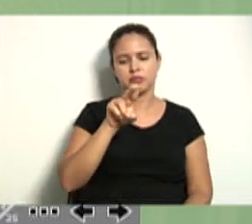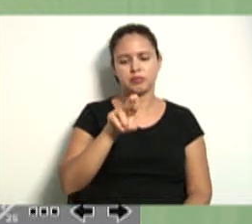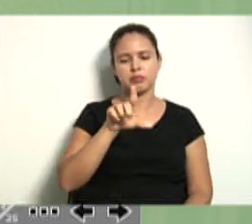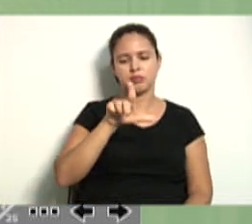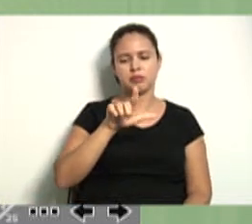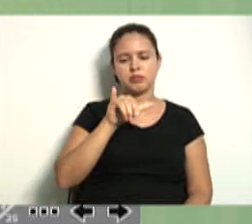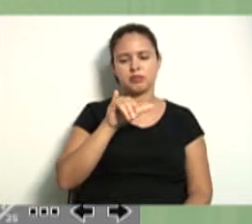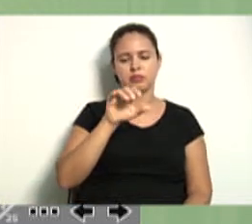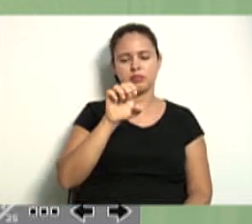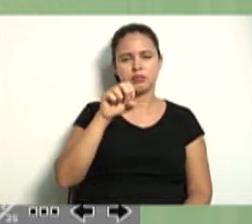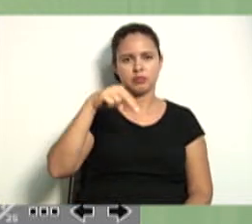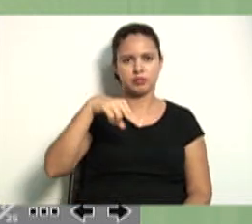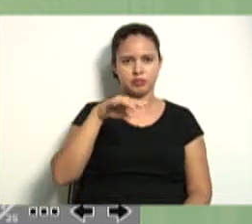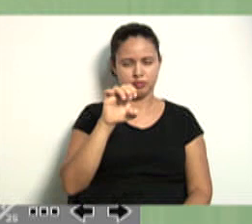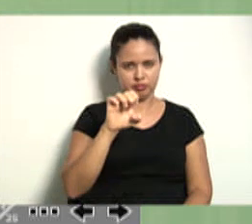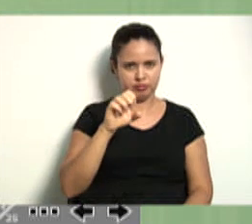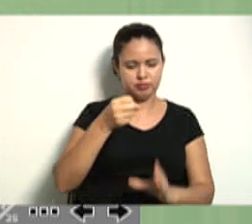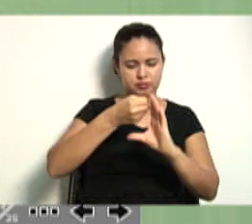Características do trabalho.